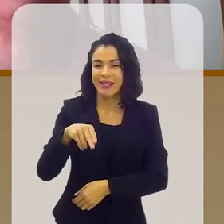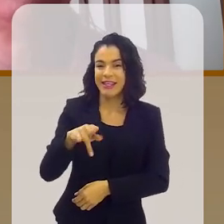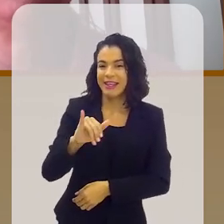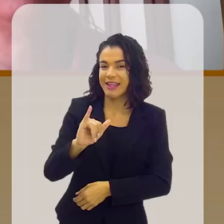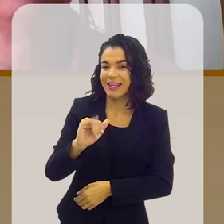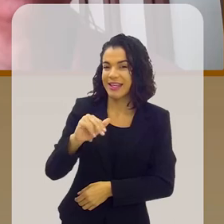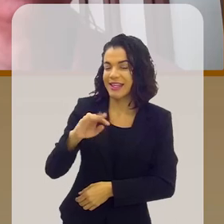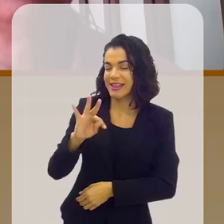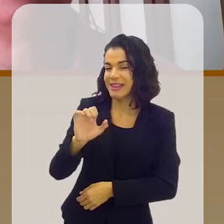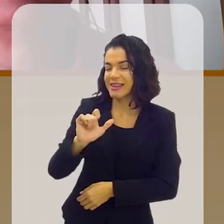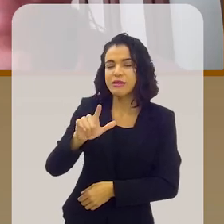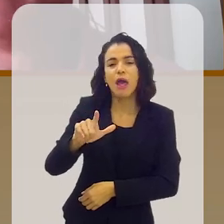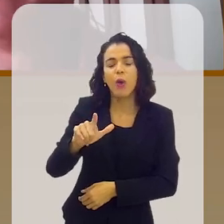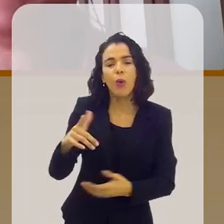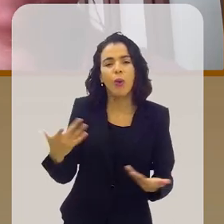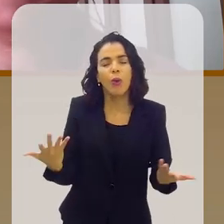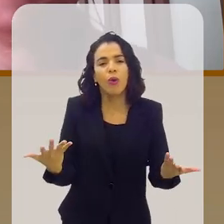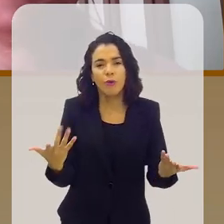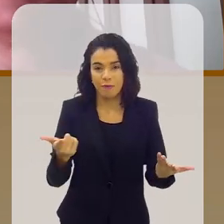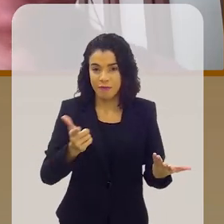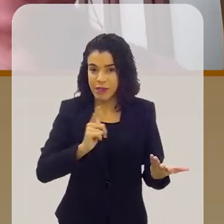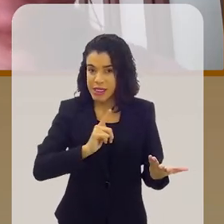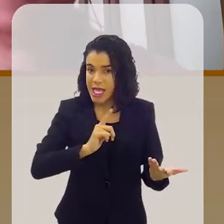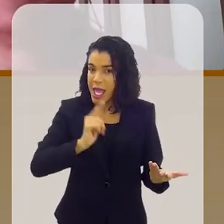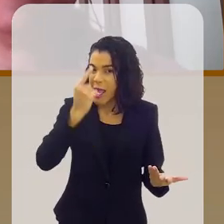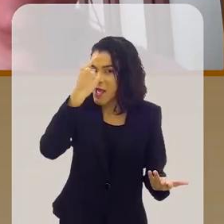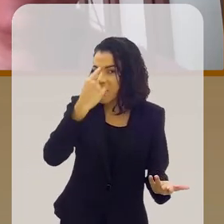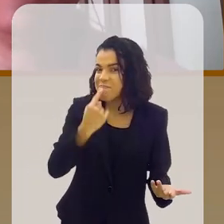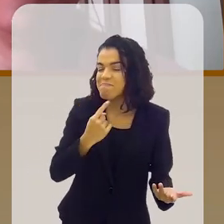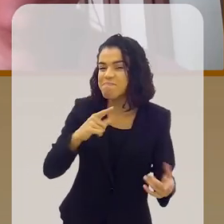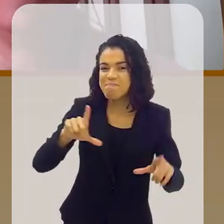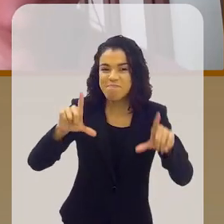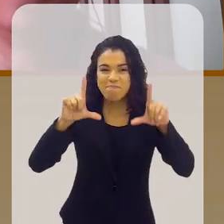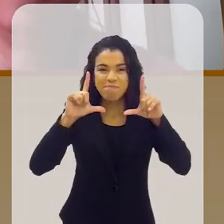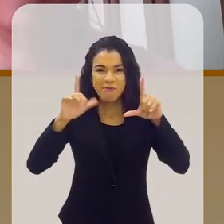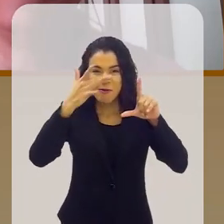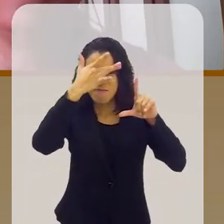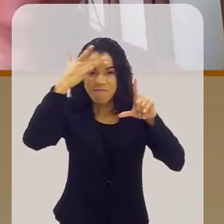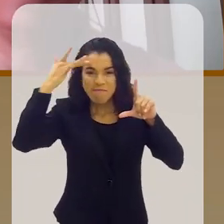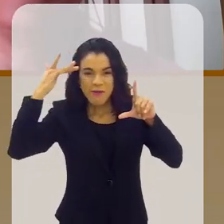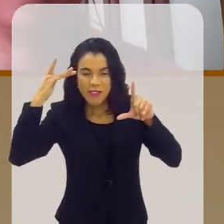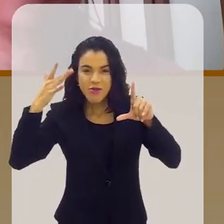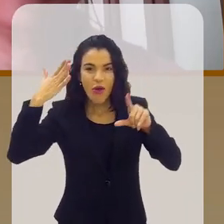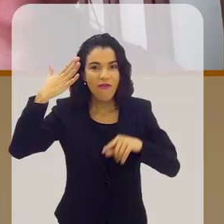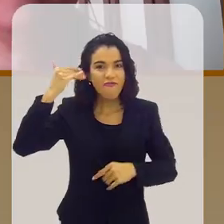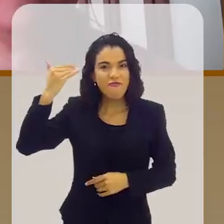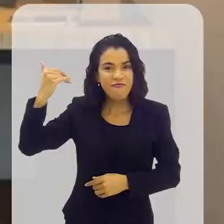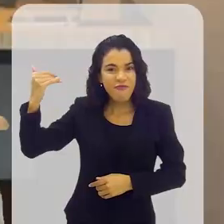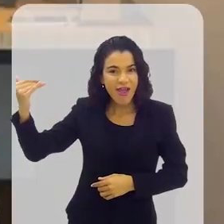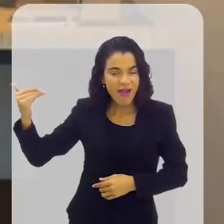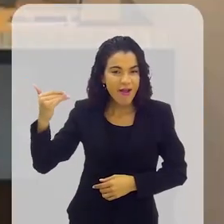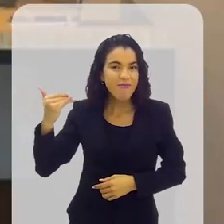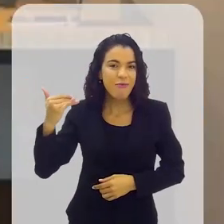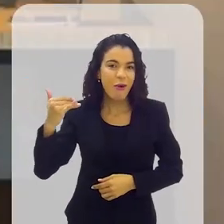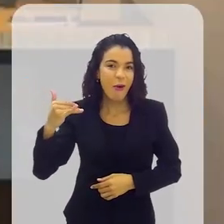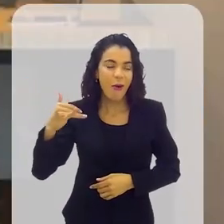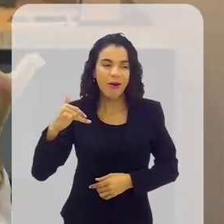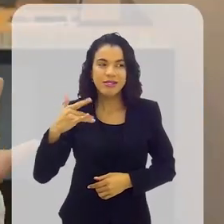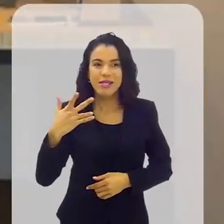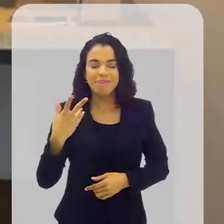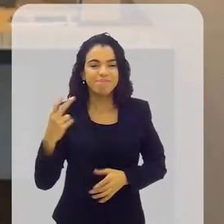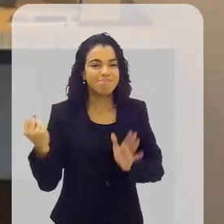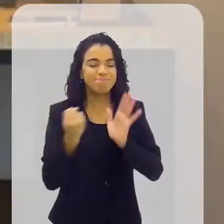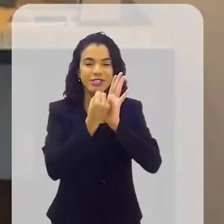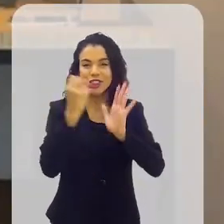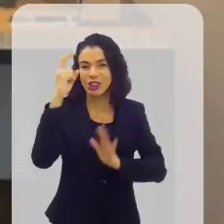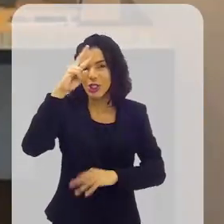nesse livro, o Fundo de Quintal tem figuras assim, muito conhecidas, clássicas